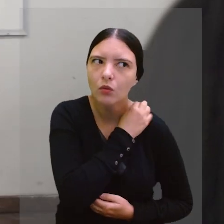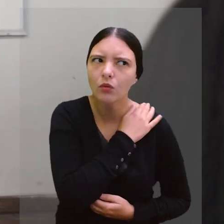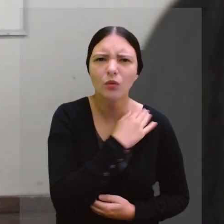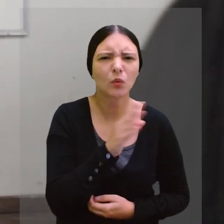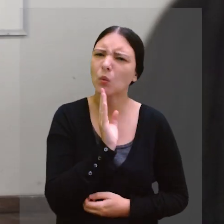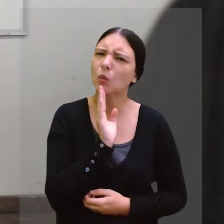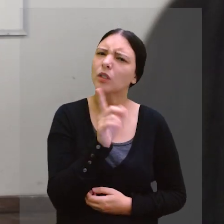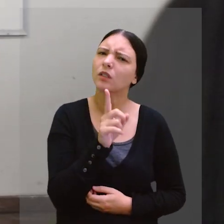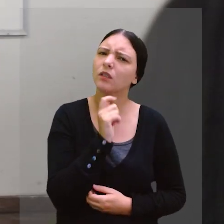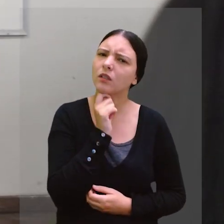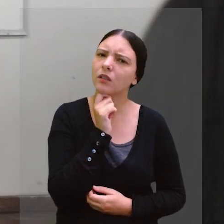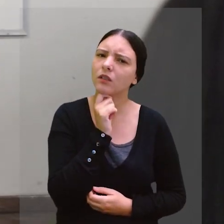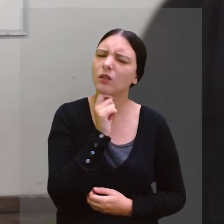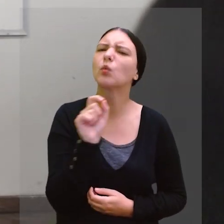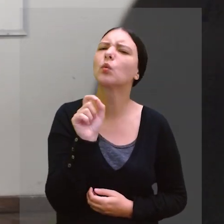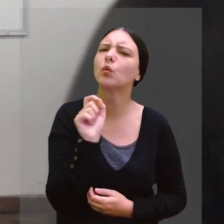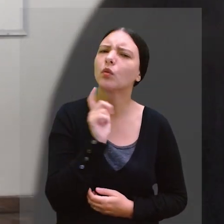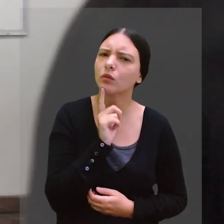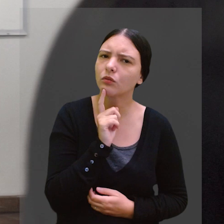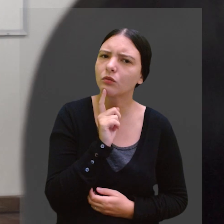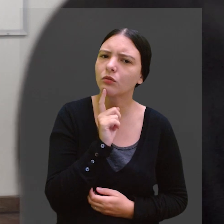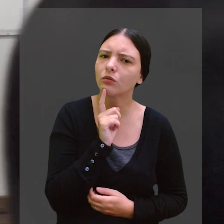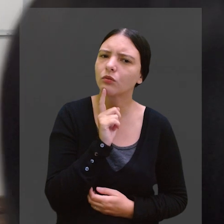Não conheço. É o quê?